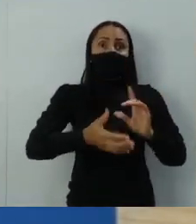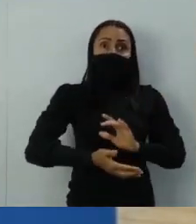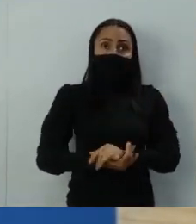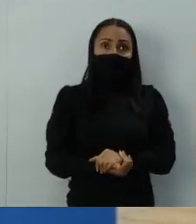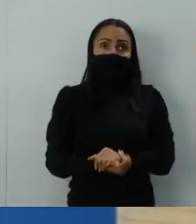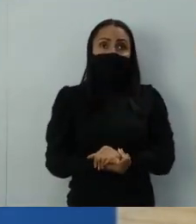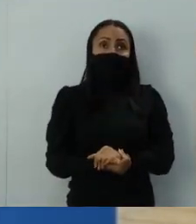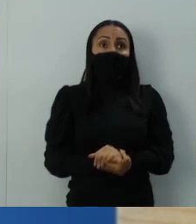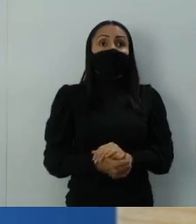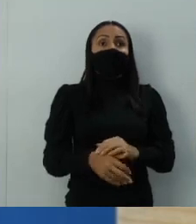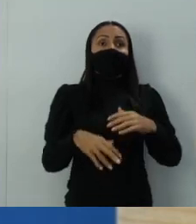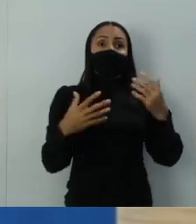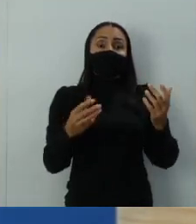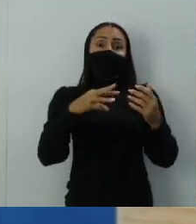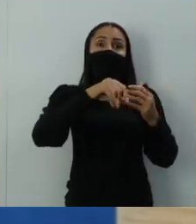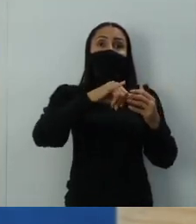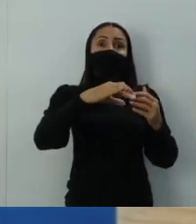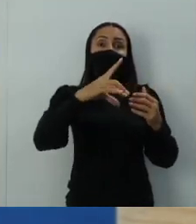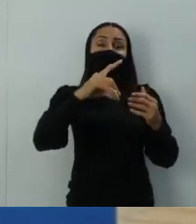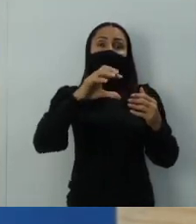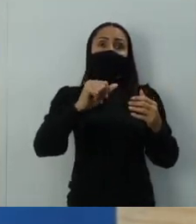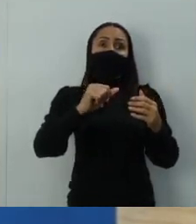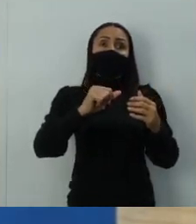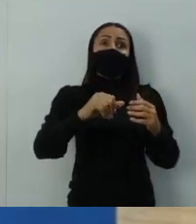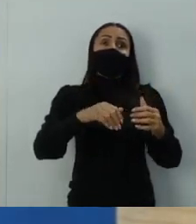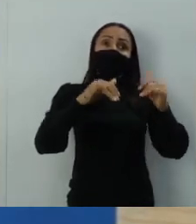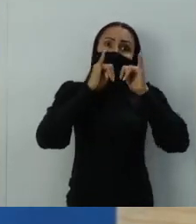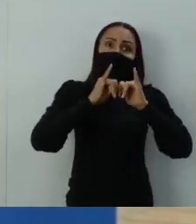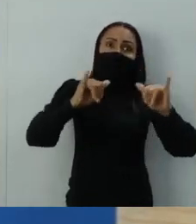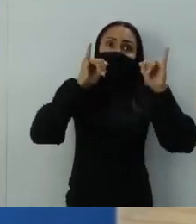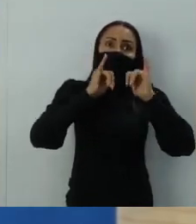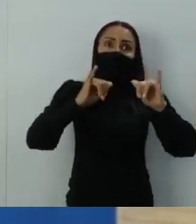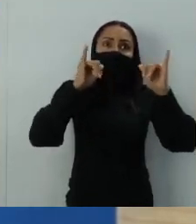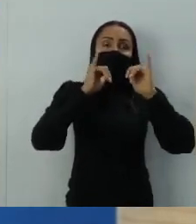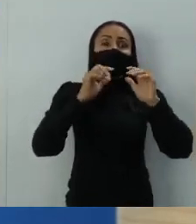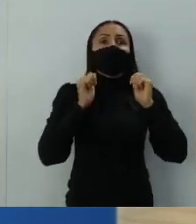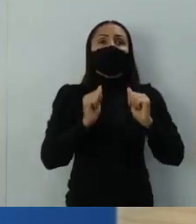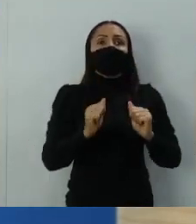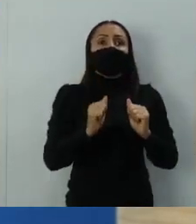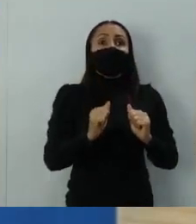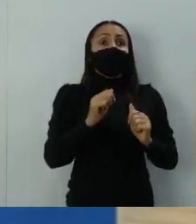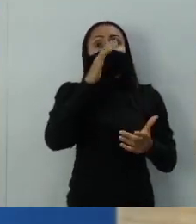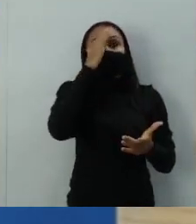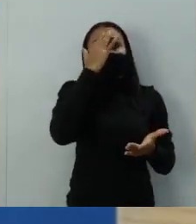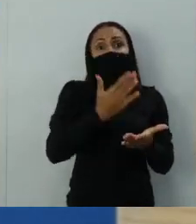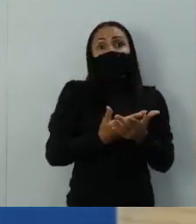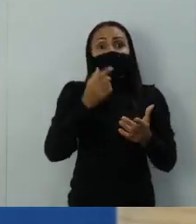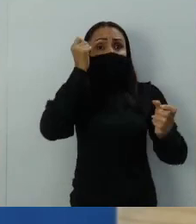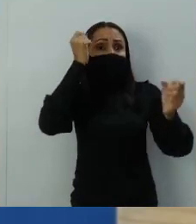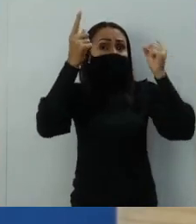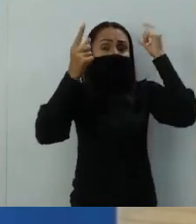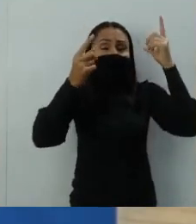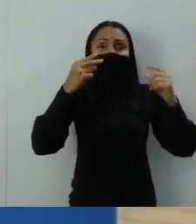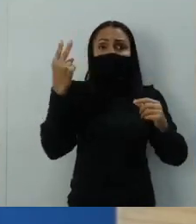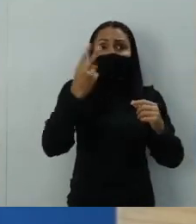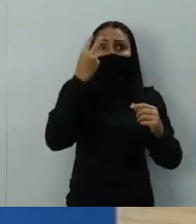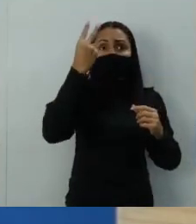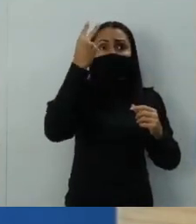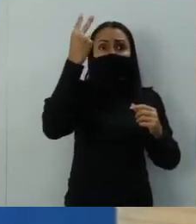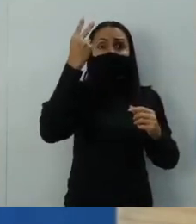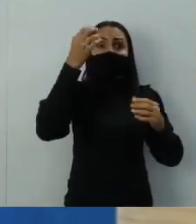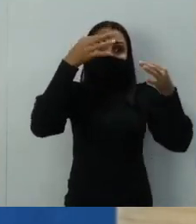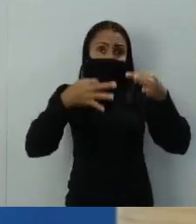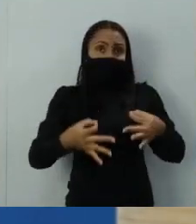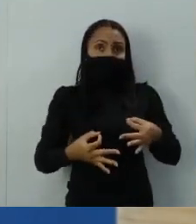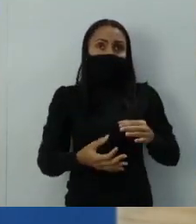pelo poder que tenta me colocar aquilo que eles acreditam como ideias, valores e princípios corretos? A primeira